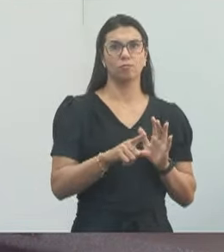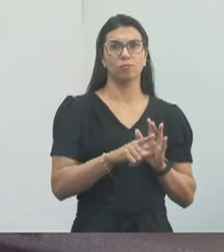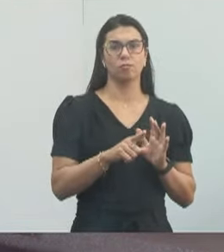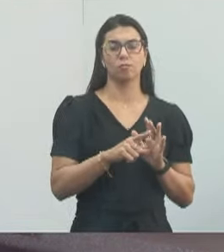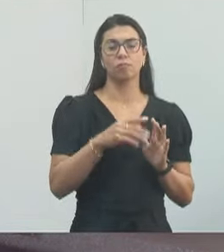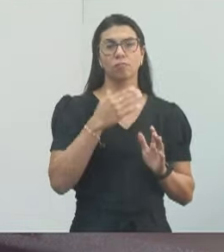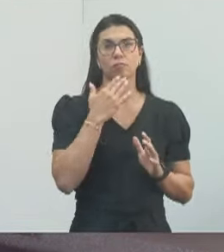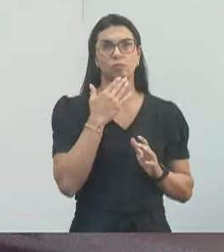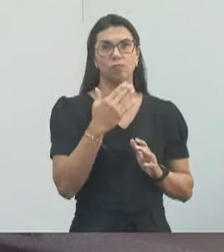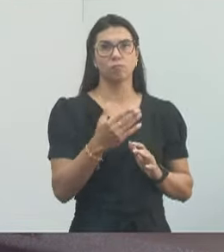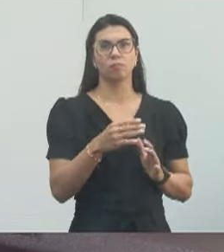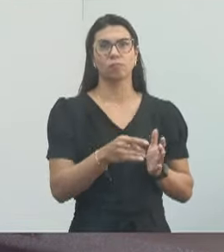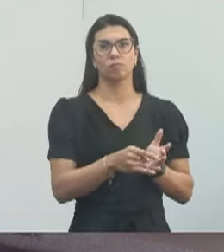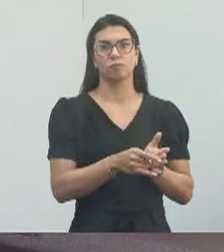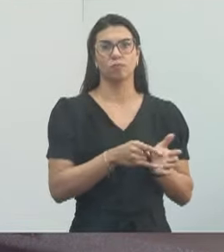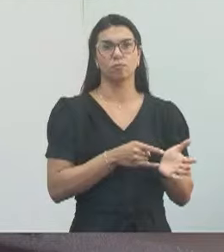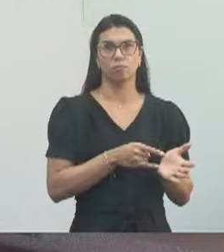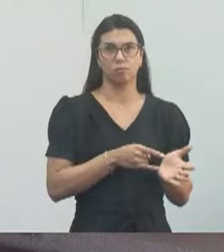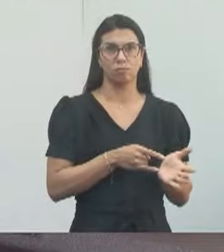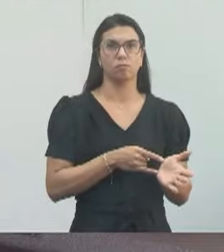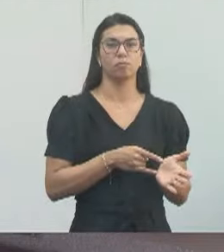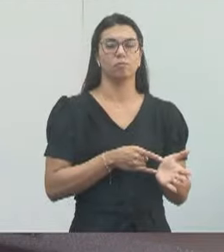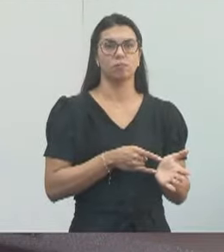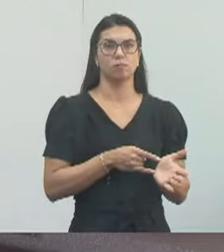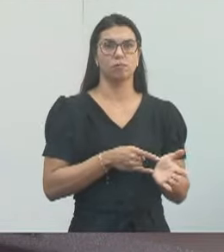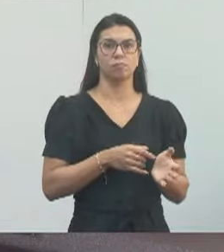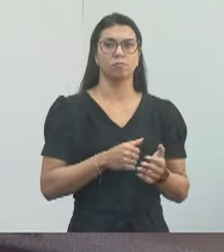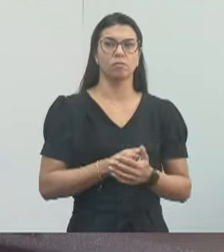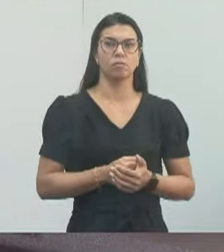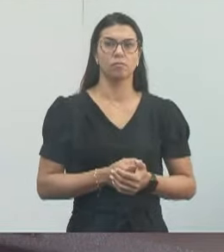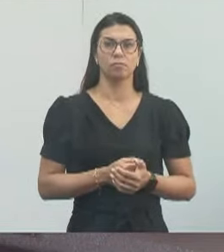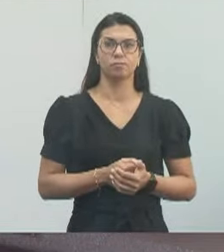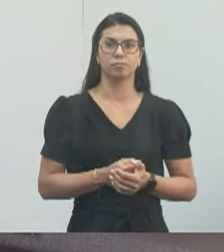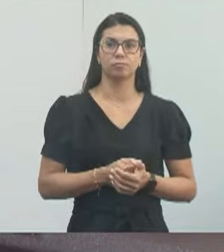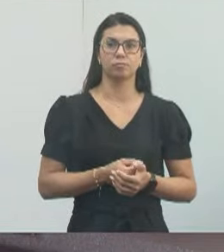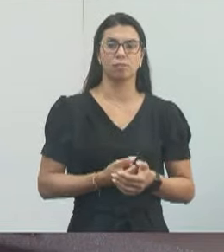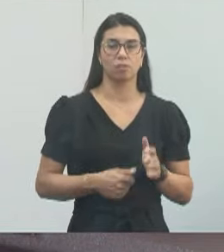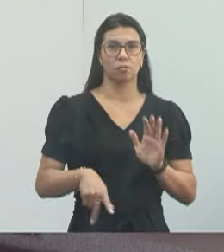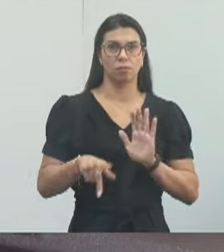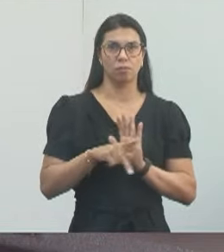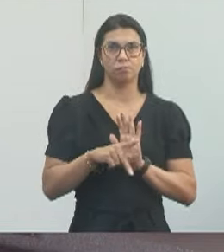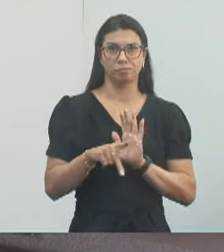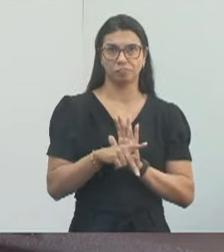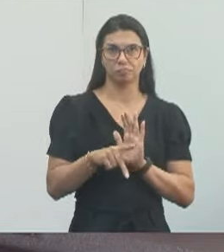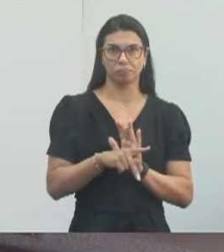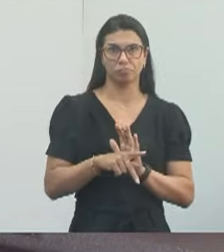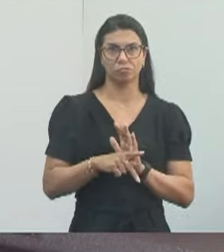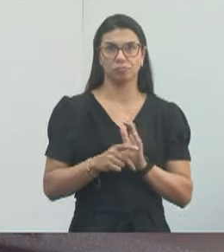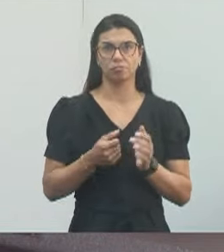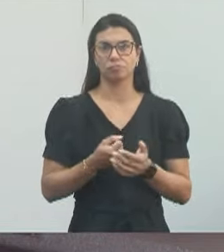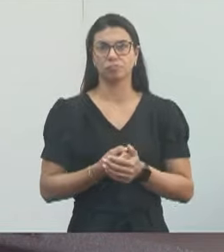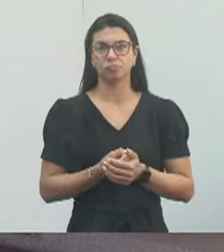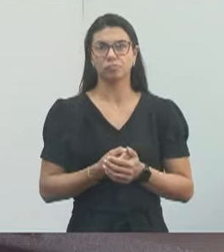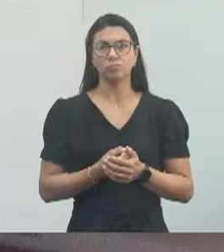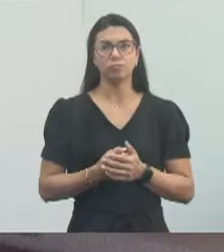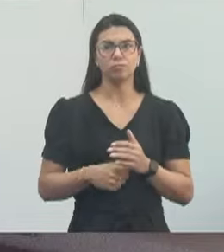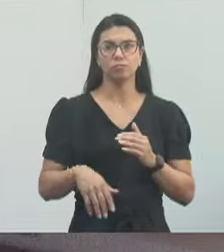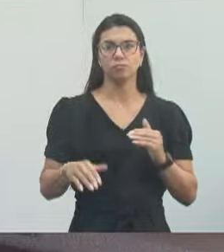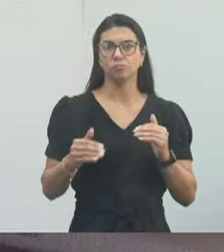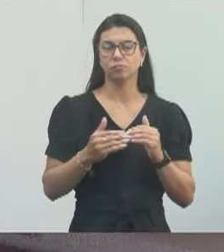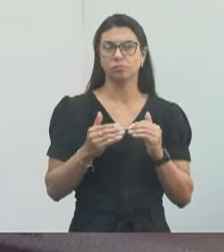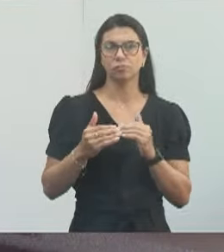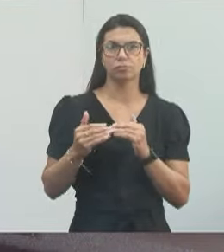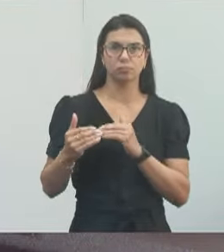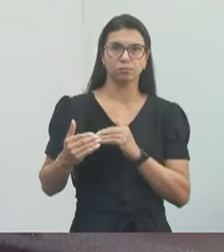solicitados documentos exigíveis pelo setor competente de acordo com a natureza